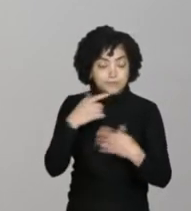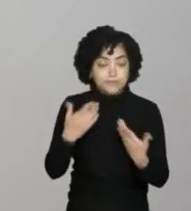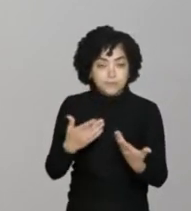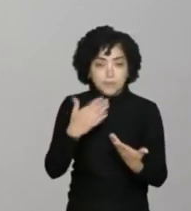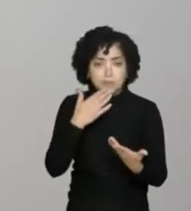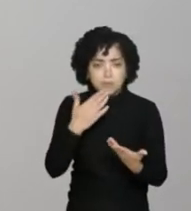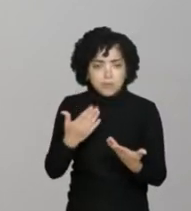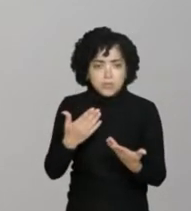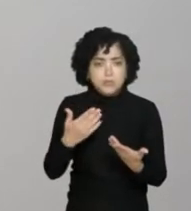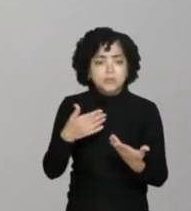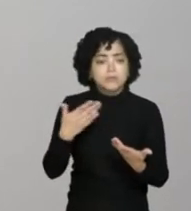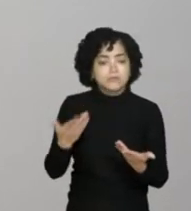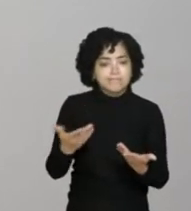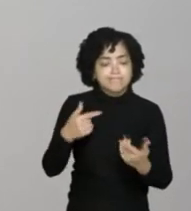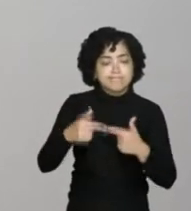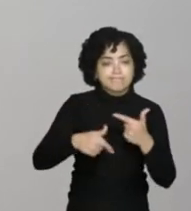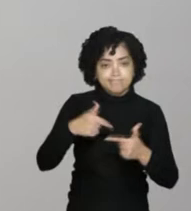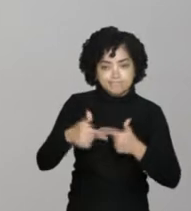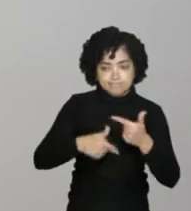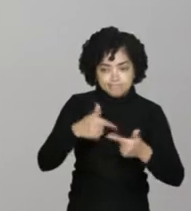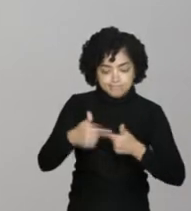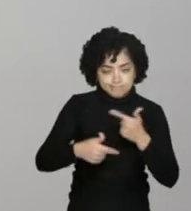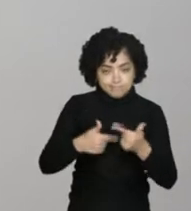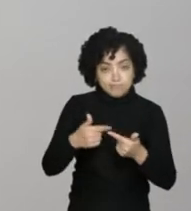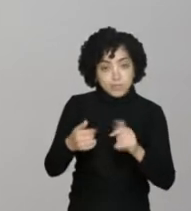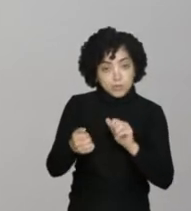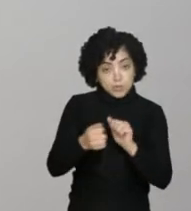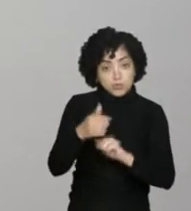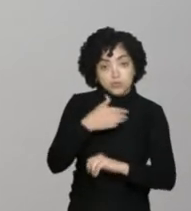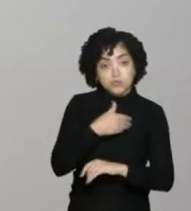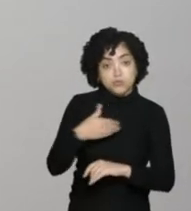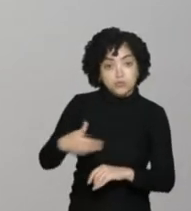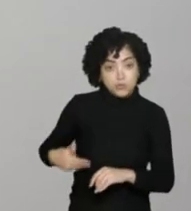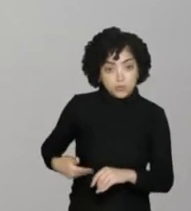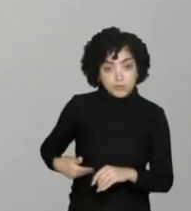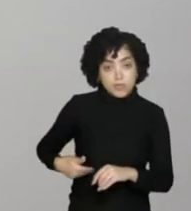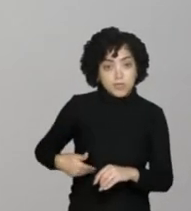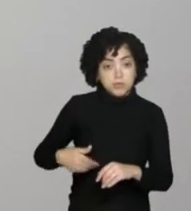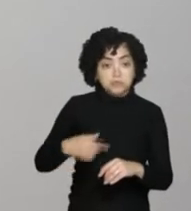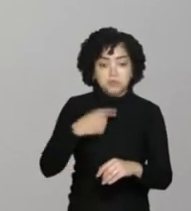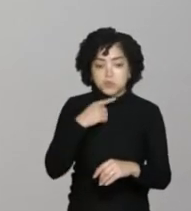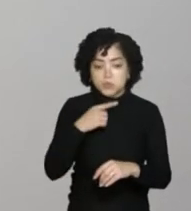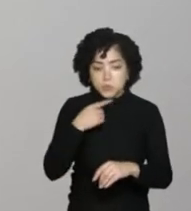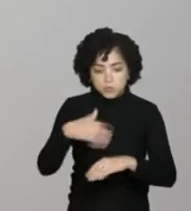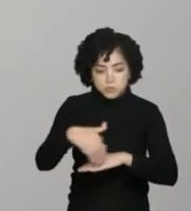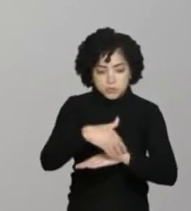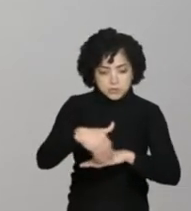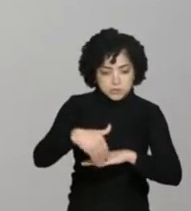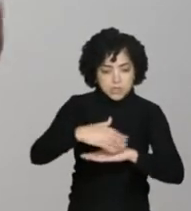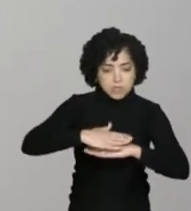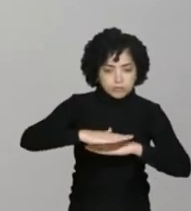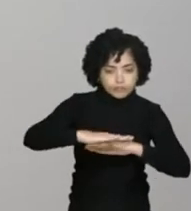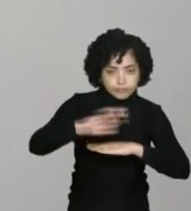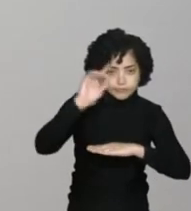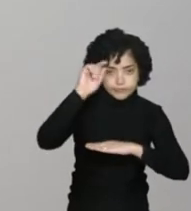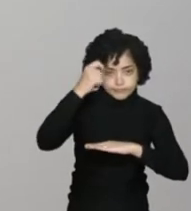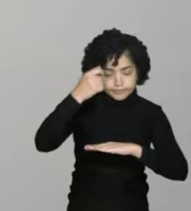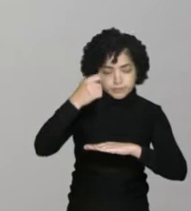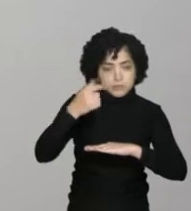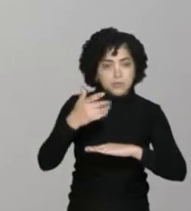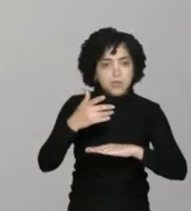trabalho junto ao governo, e, se não possível, asfaltar, mas ao menos a gente botar um maquinário lá para